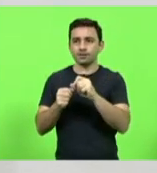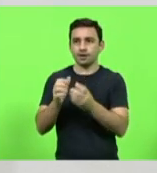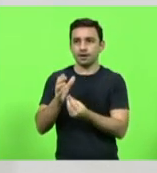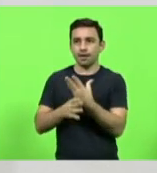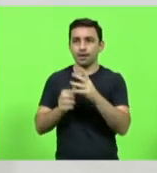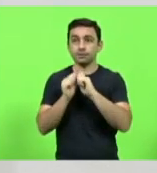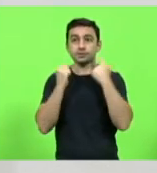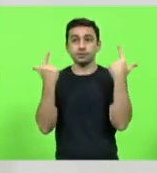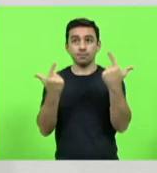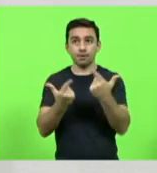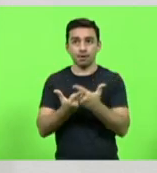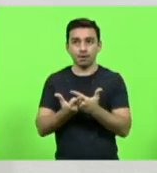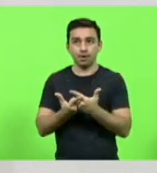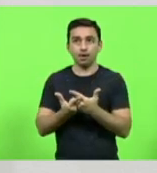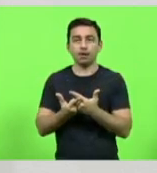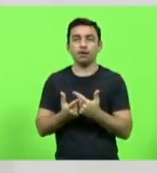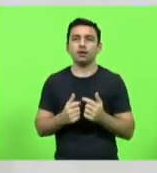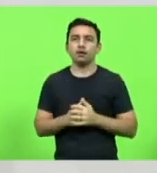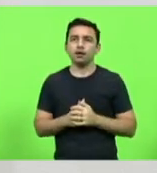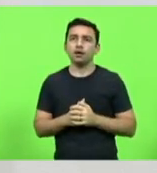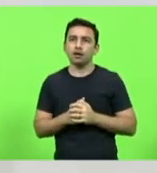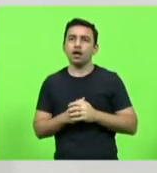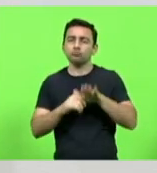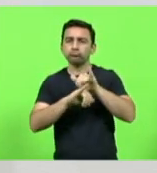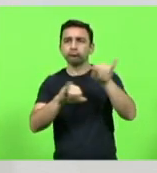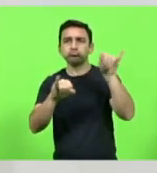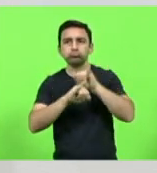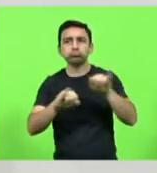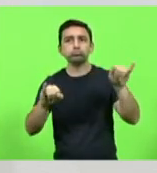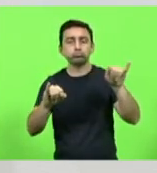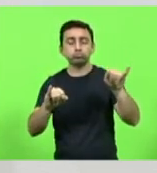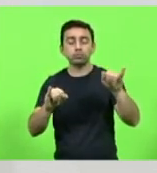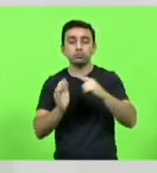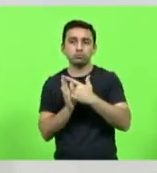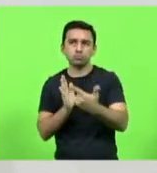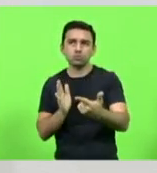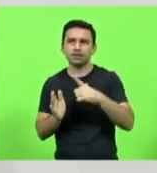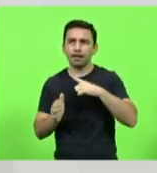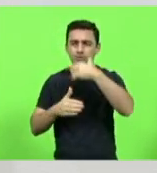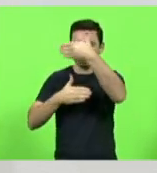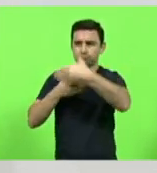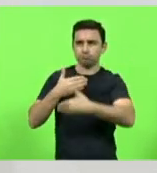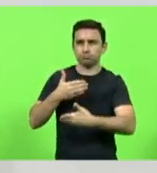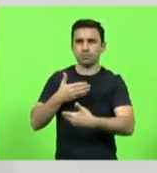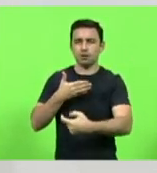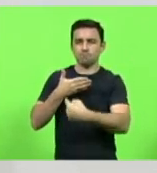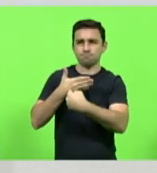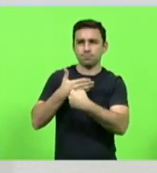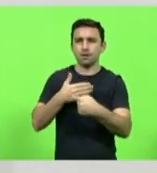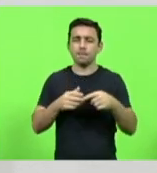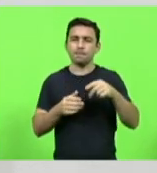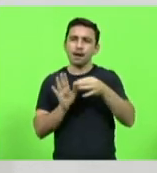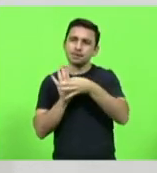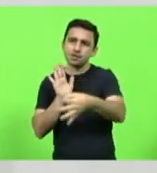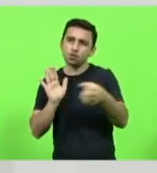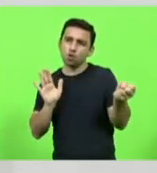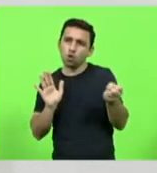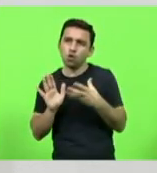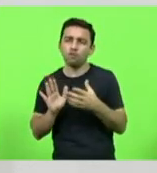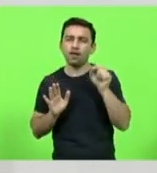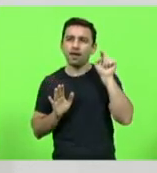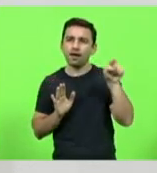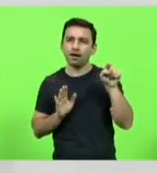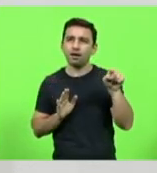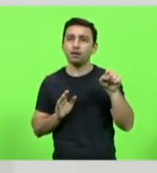Assembleia Legislativa, e pelo menos é o que está sendo anunciado aí pela imprensa. Tropa de choque, parecer novo na Procuradoria, mas deputado tem que ser o